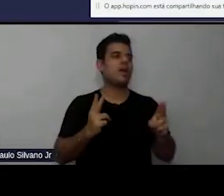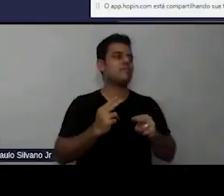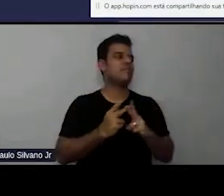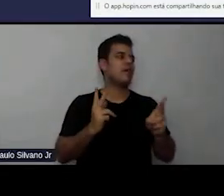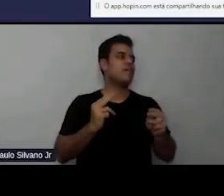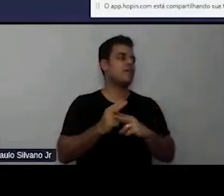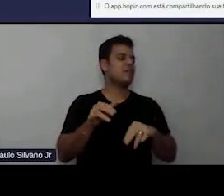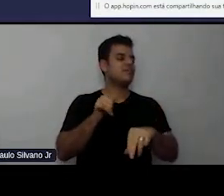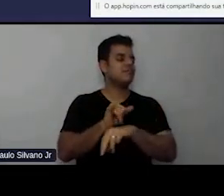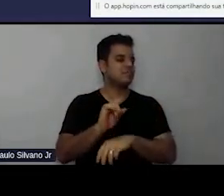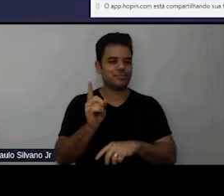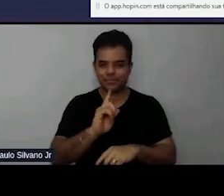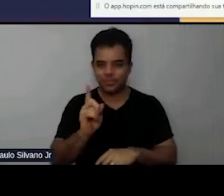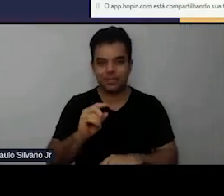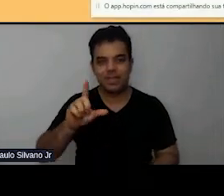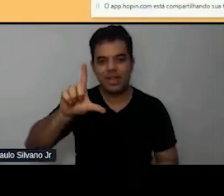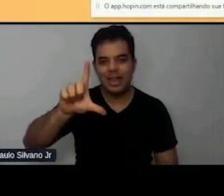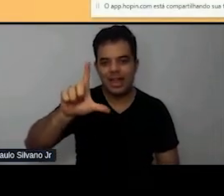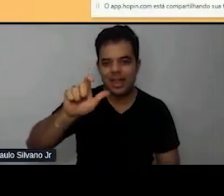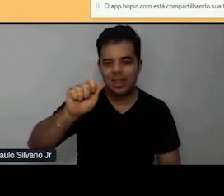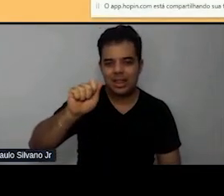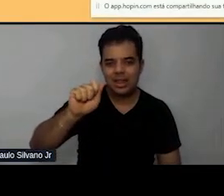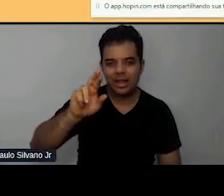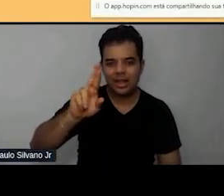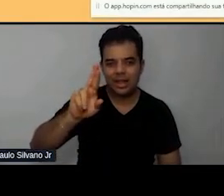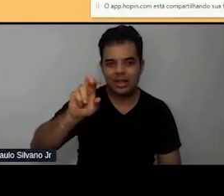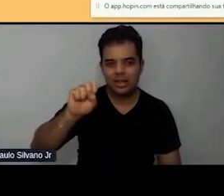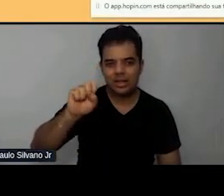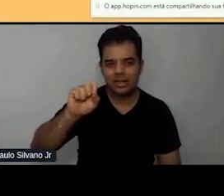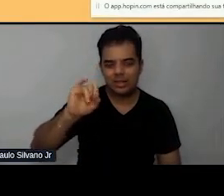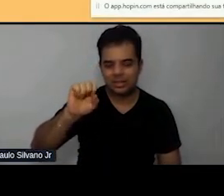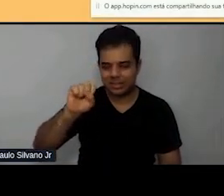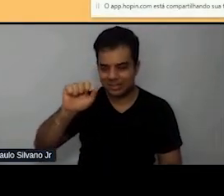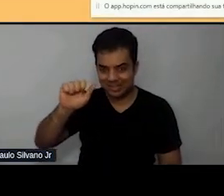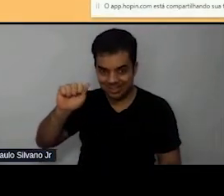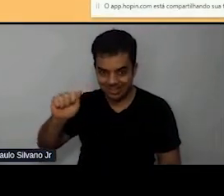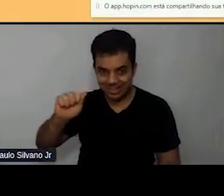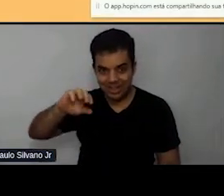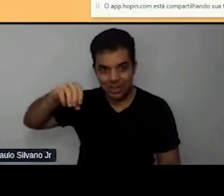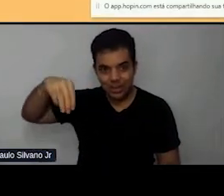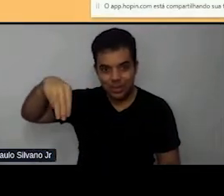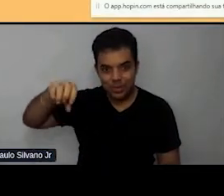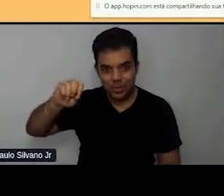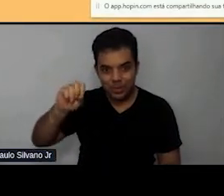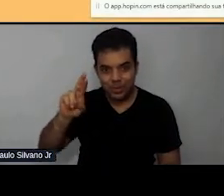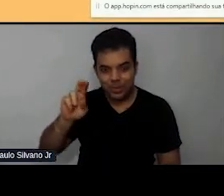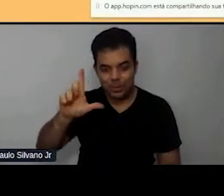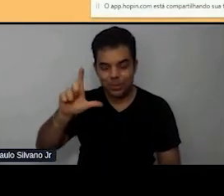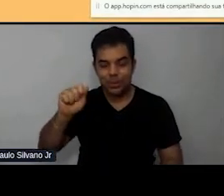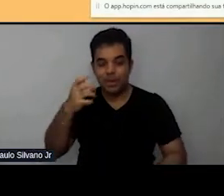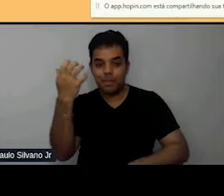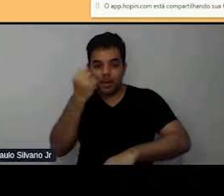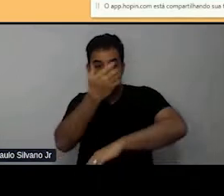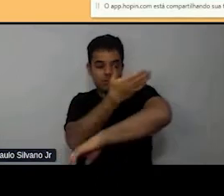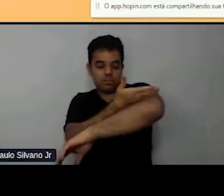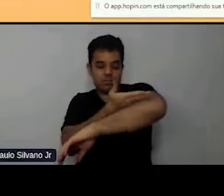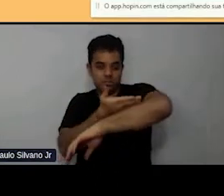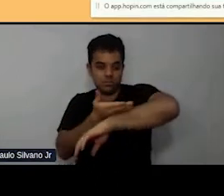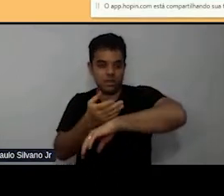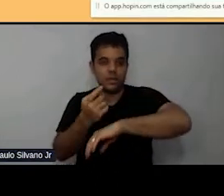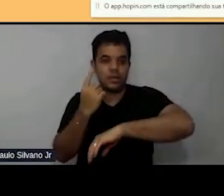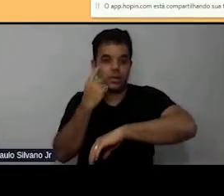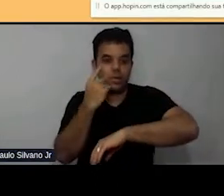Meu nome é Larissa Mourulho. Vou fazer minha autodescrição aqui para vocês. Eu sou uma mulher branca com os olhos